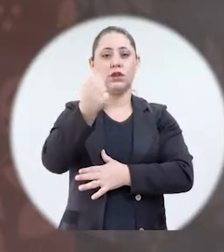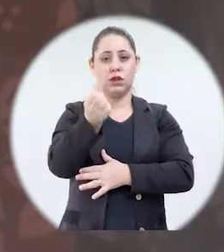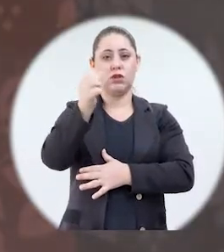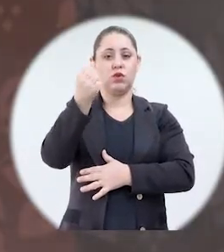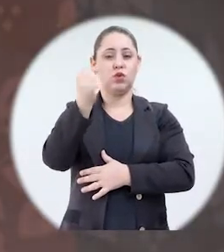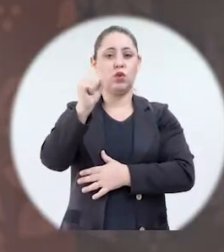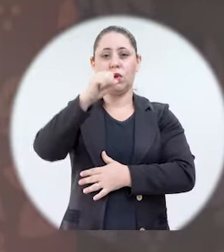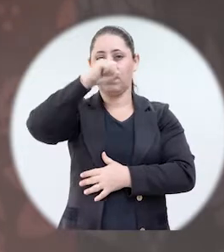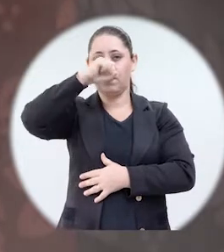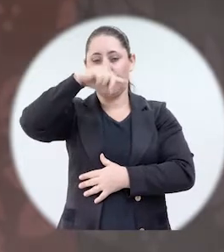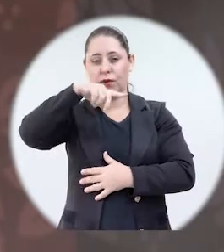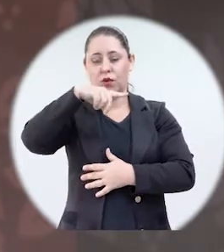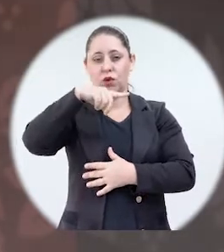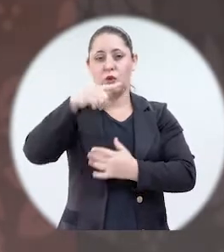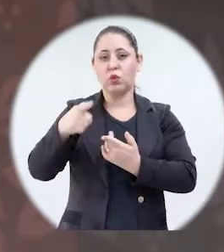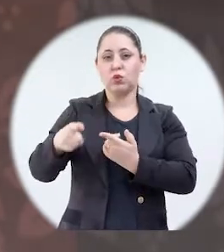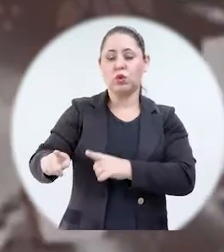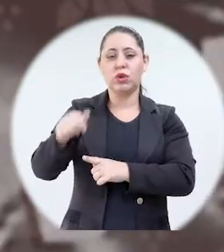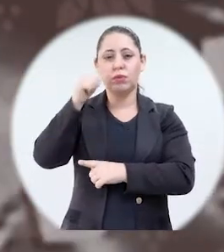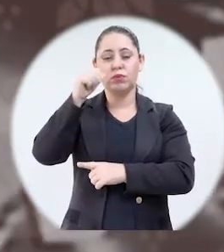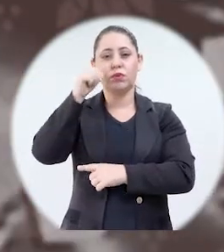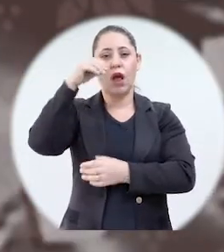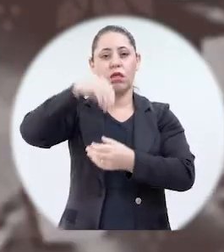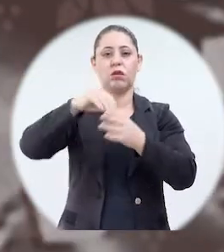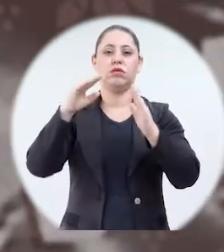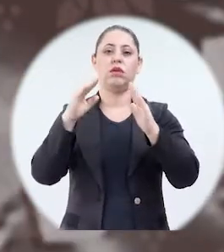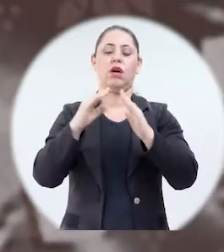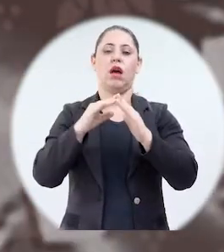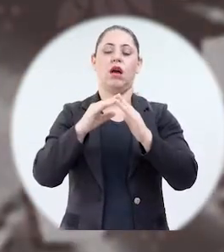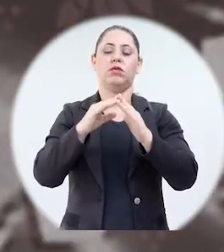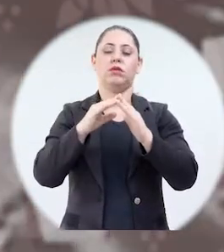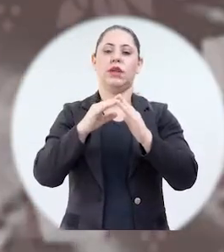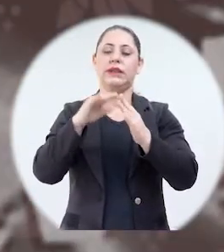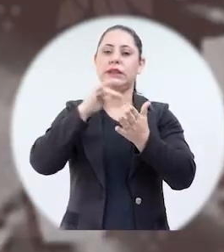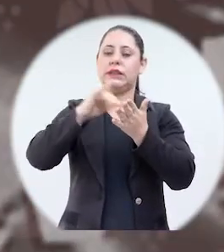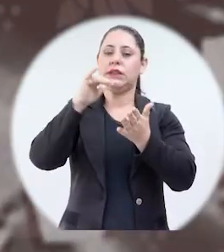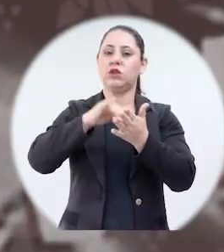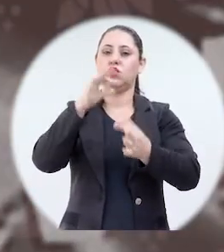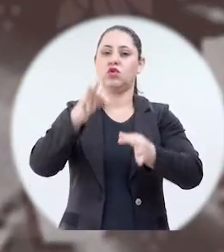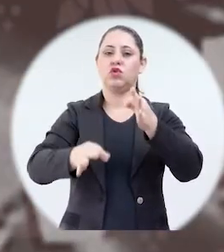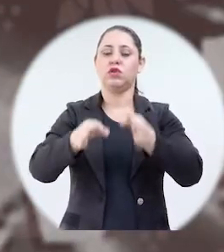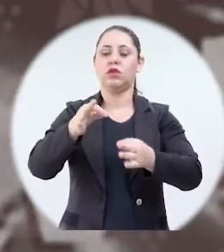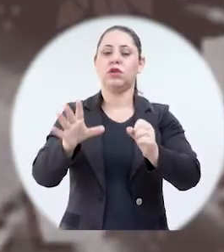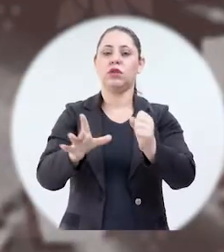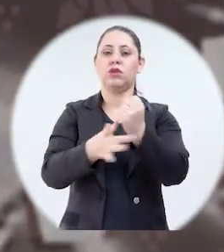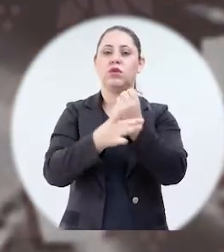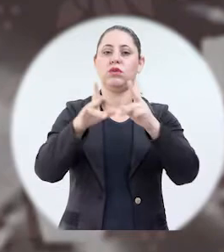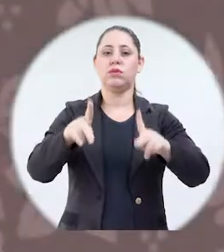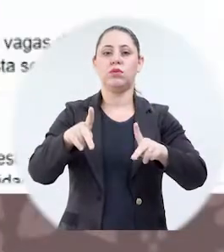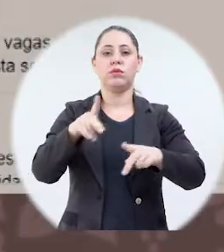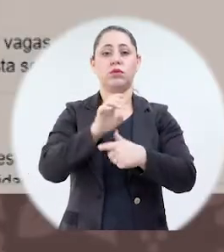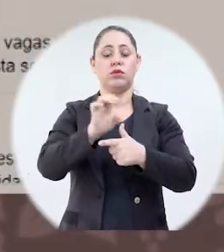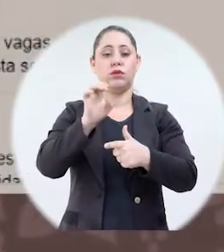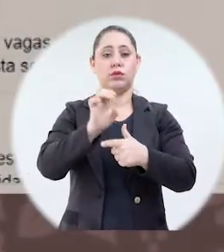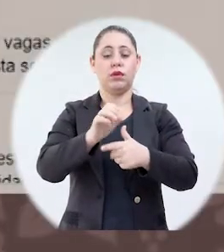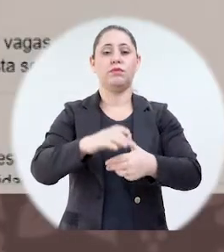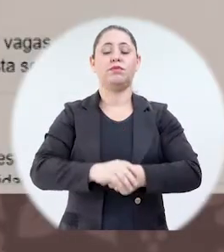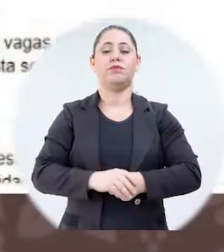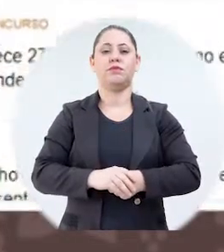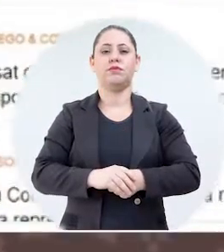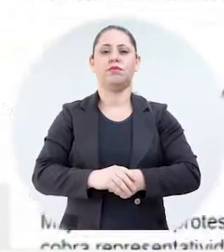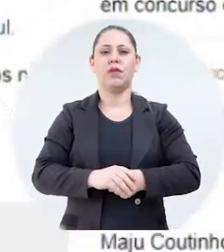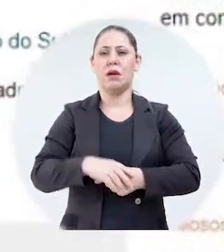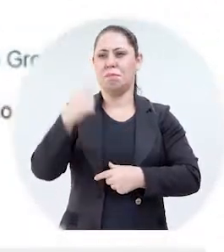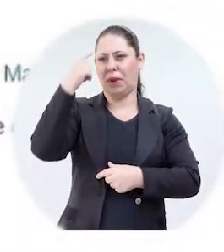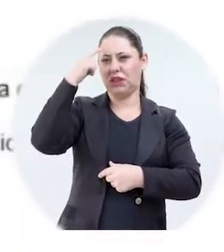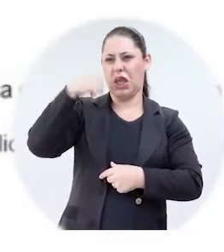7.568 casos de violência doméstica, conforme dados da Secretaria de Justiça e Segurança Pública do Estado. Achei que